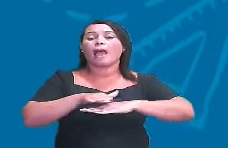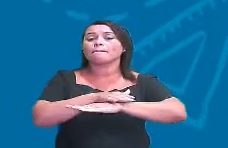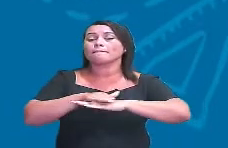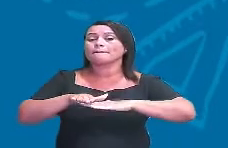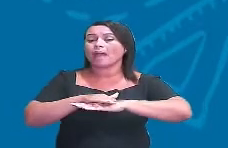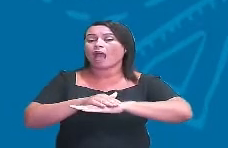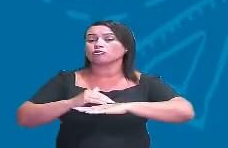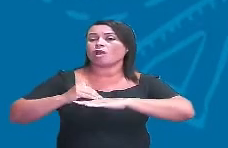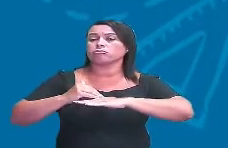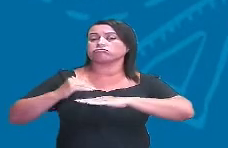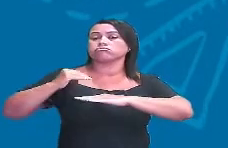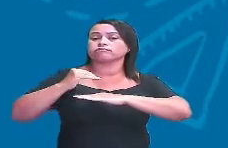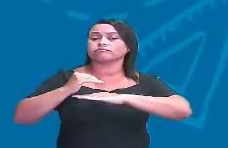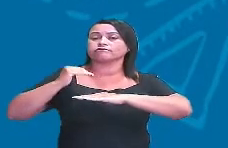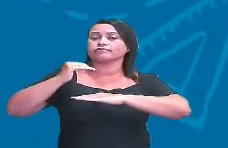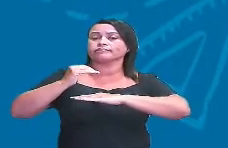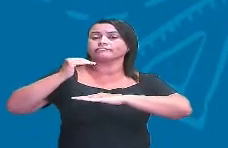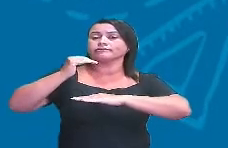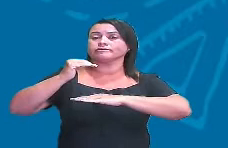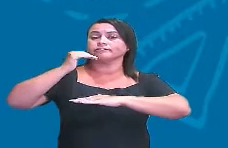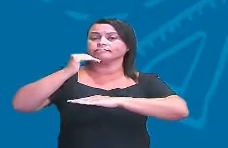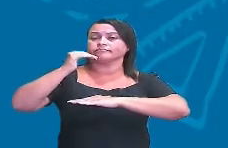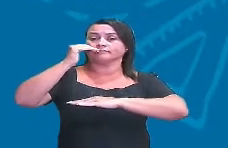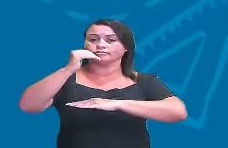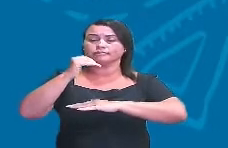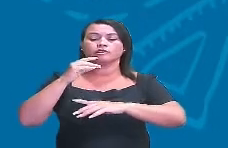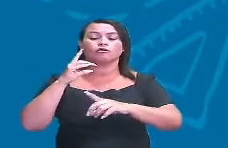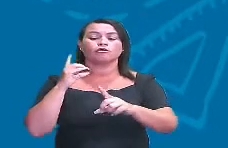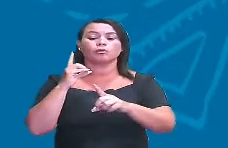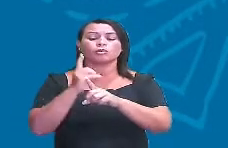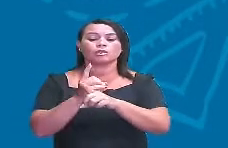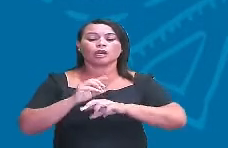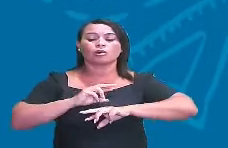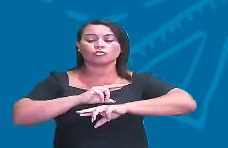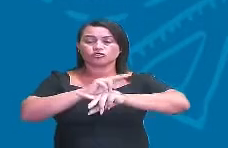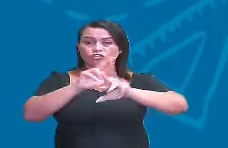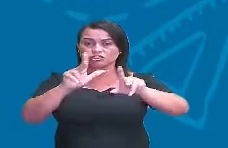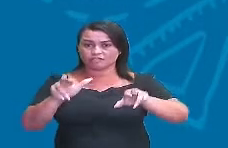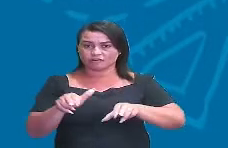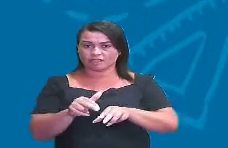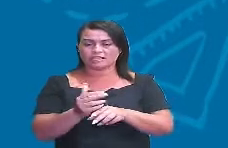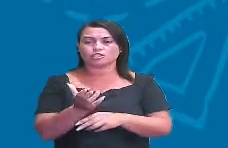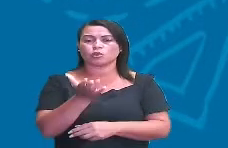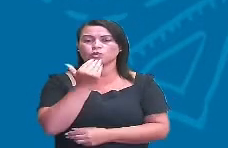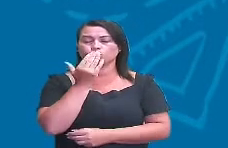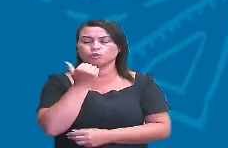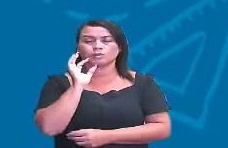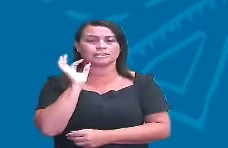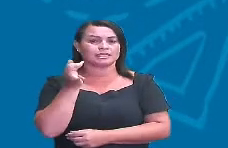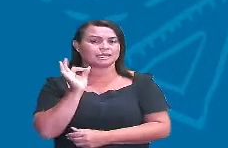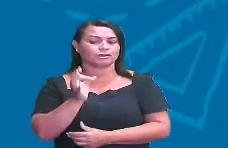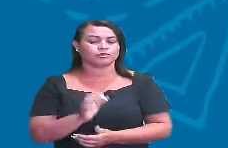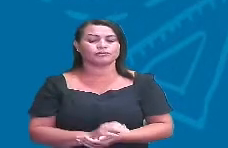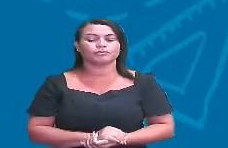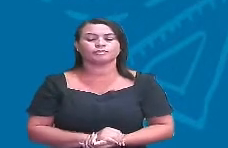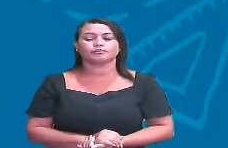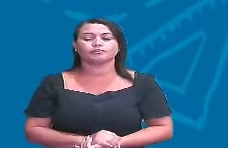seguindo sucessivamente, vão ser encontrados, então, os organismos consumidores, tá certo?